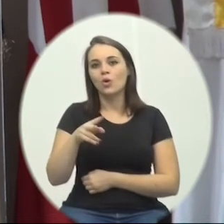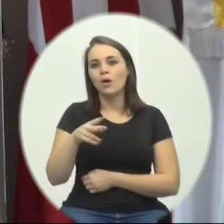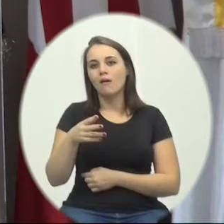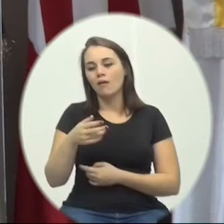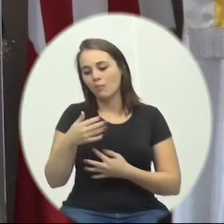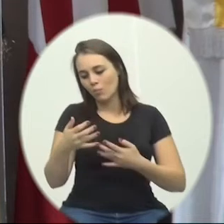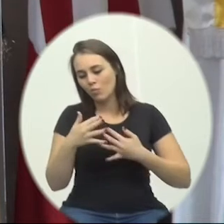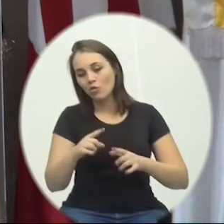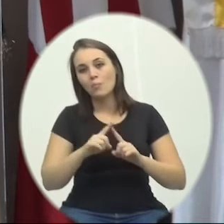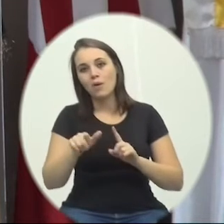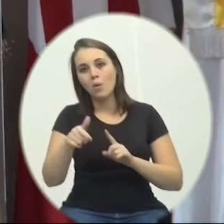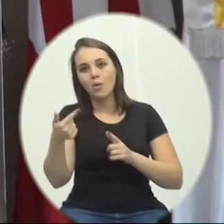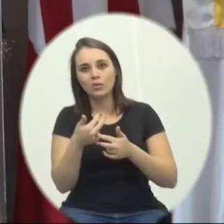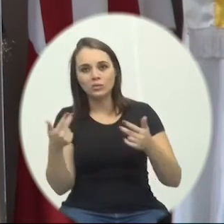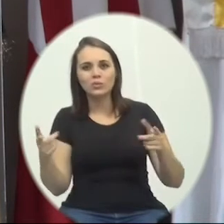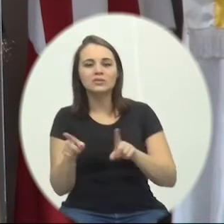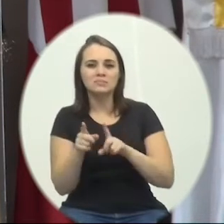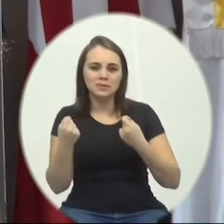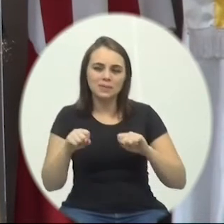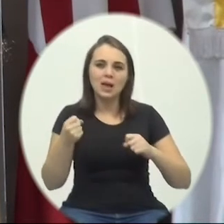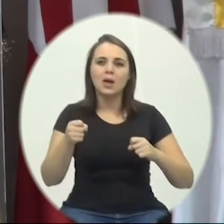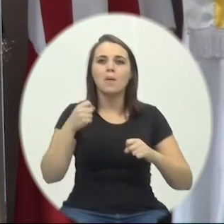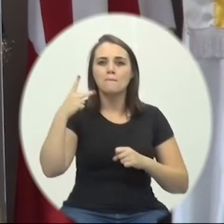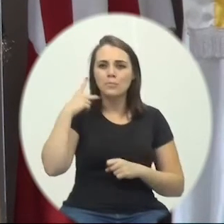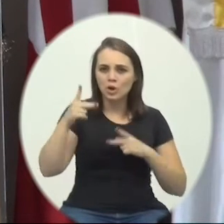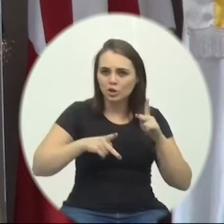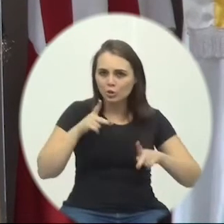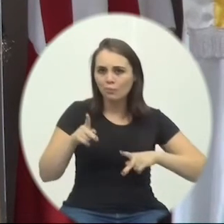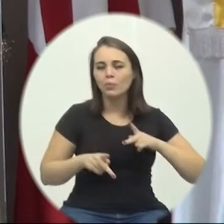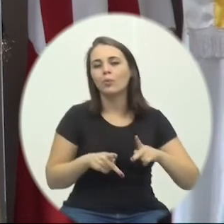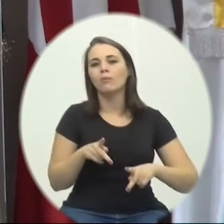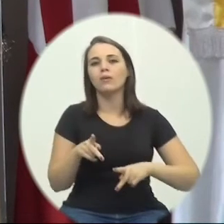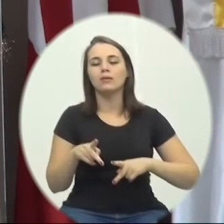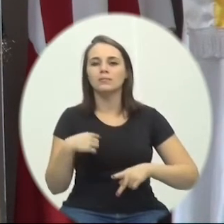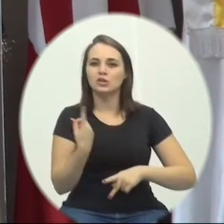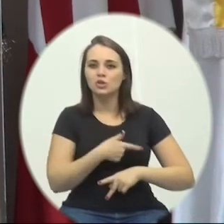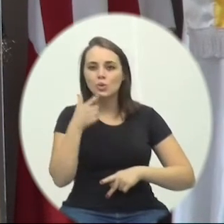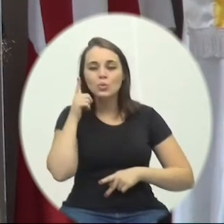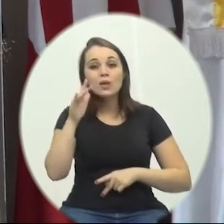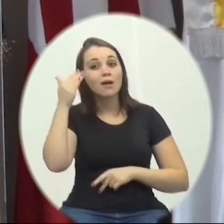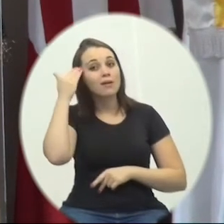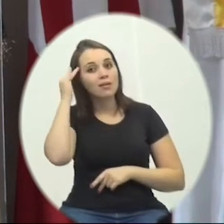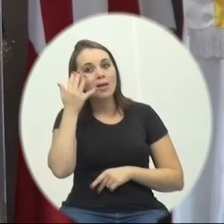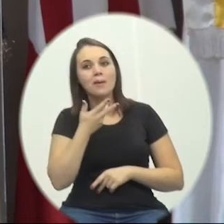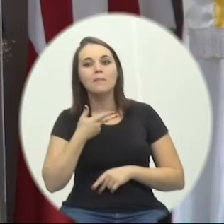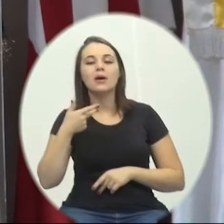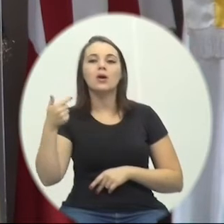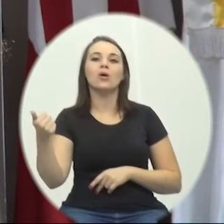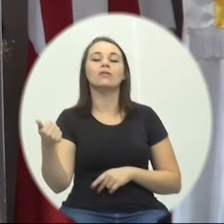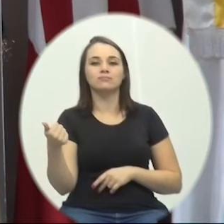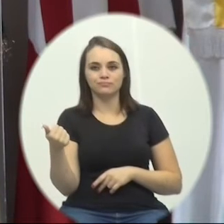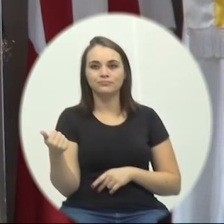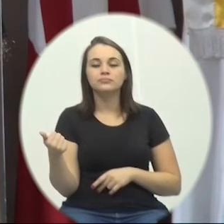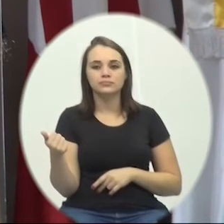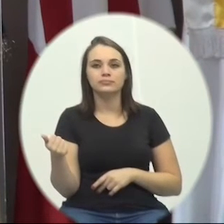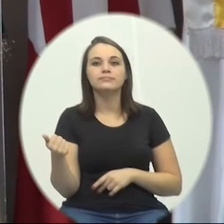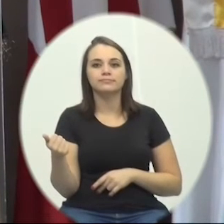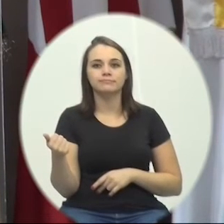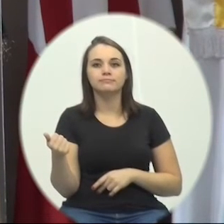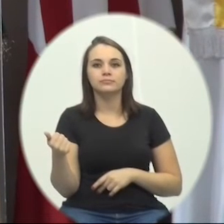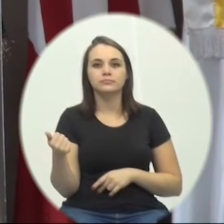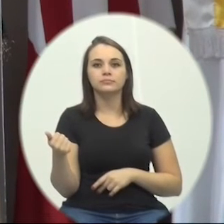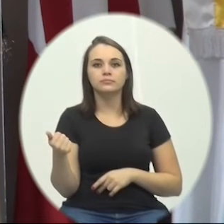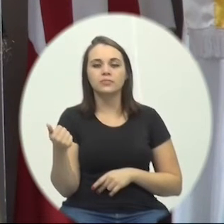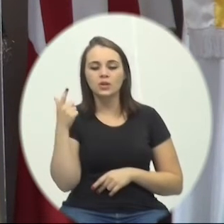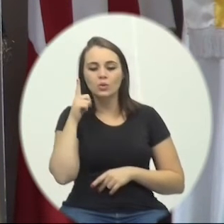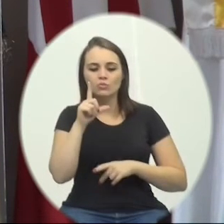que carecem de políticas públicas, para a gente poder compreender e dimensionar